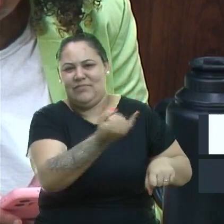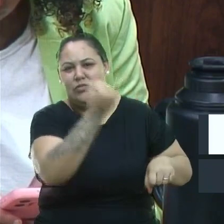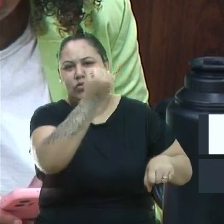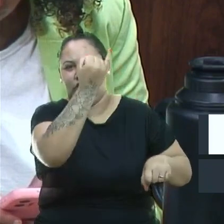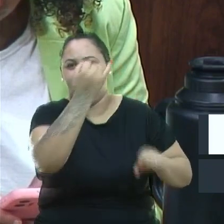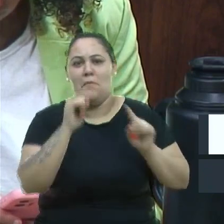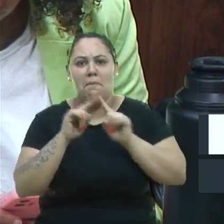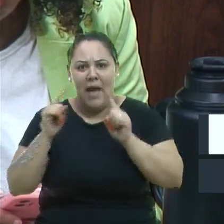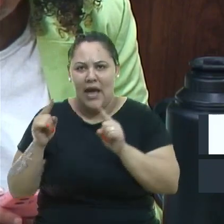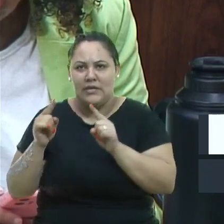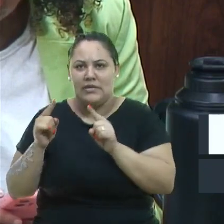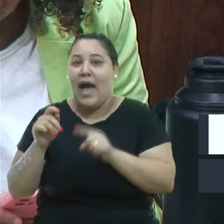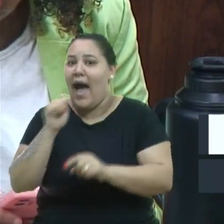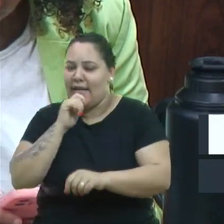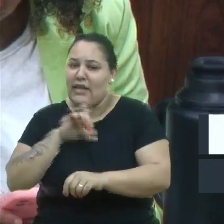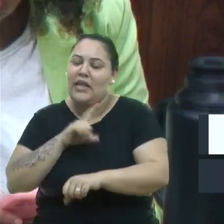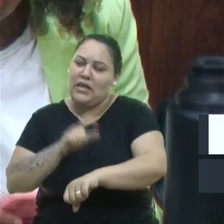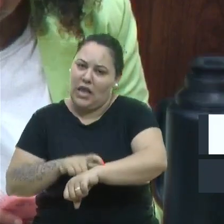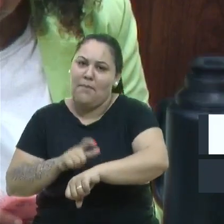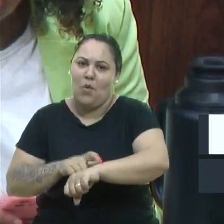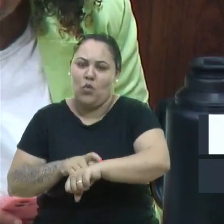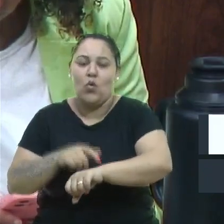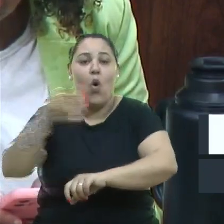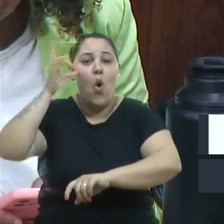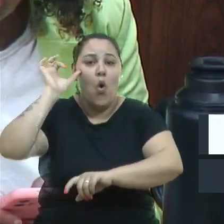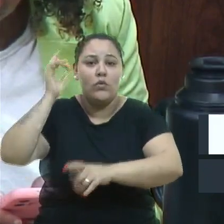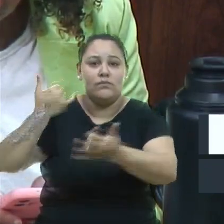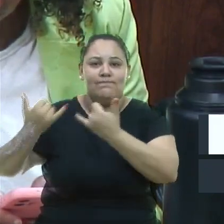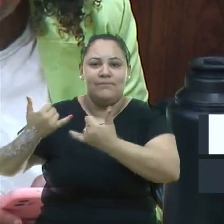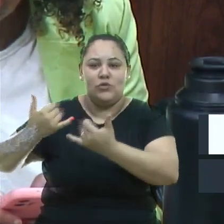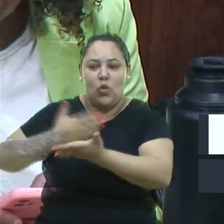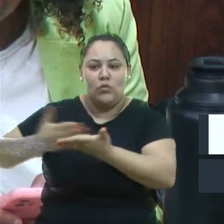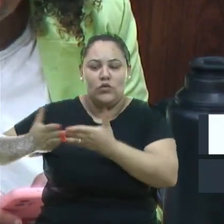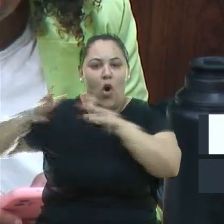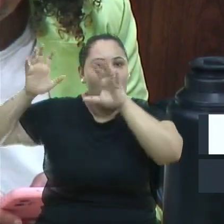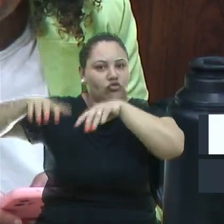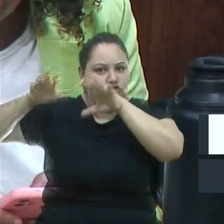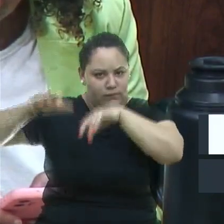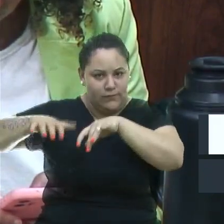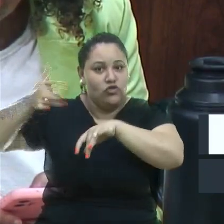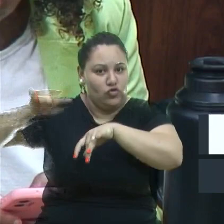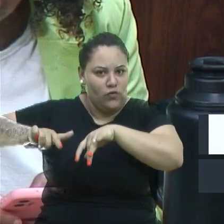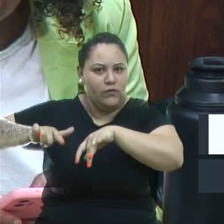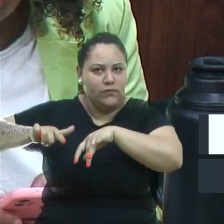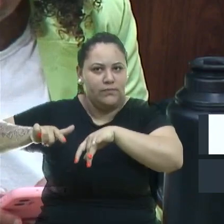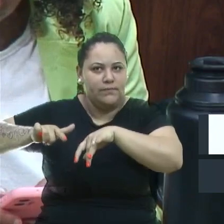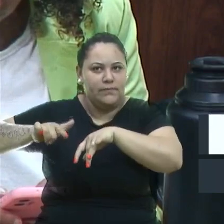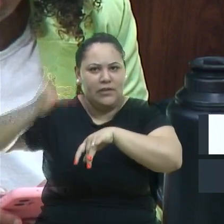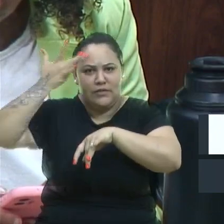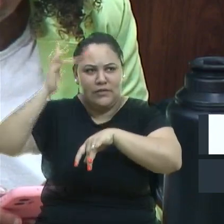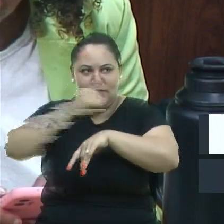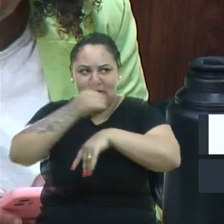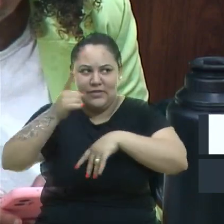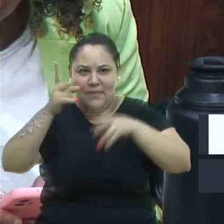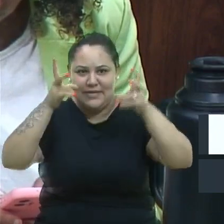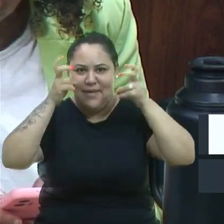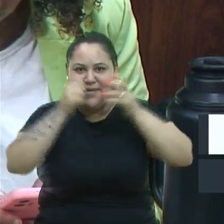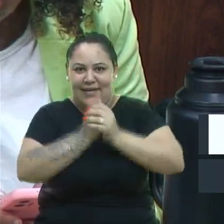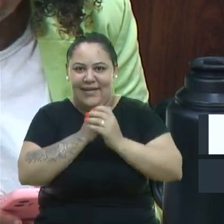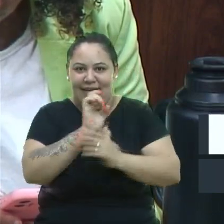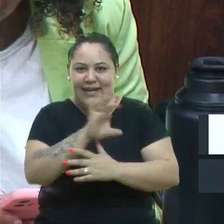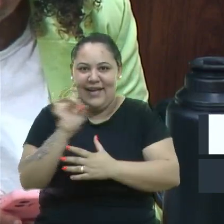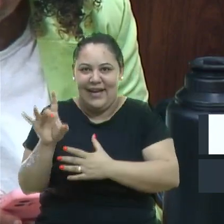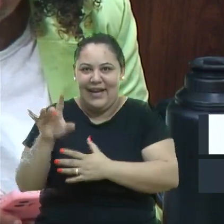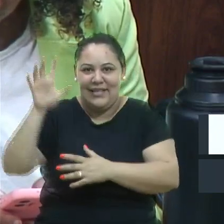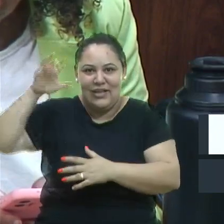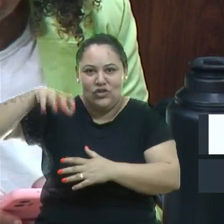em tempo, né? Nós estamos... Ontem, quando começou a chover, eu não sei se vocês notam isso, mas cada chuva que dá, alaga mais,